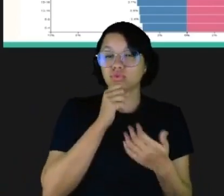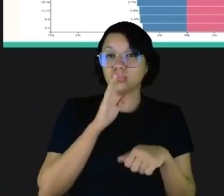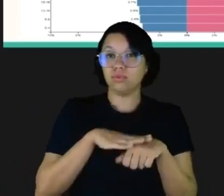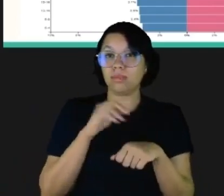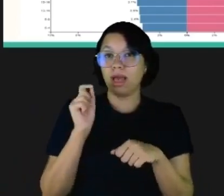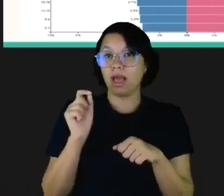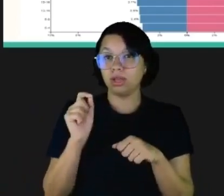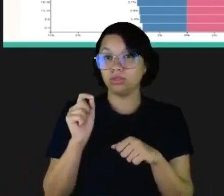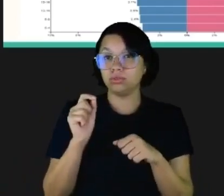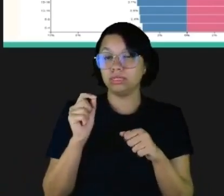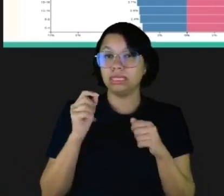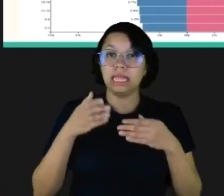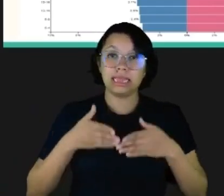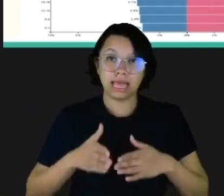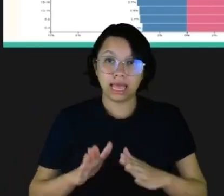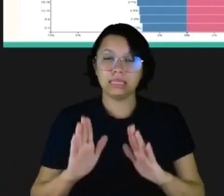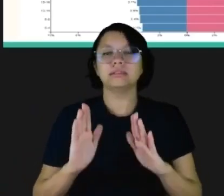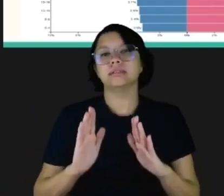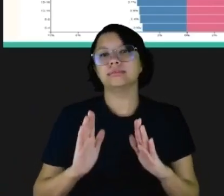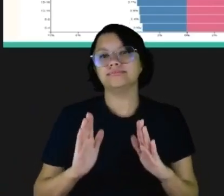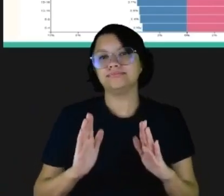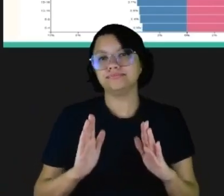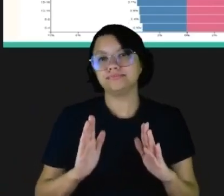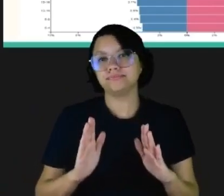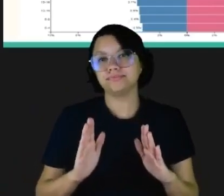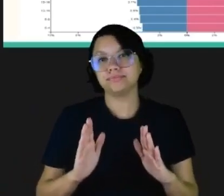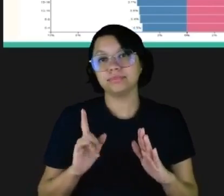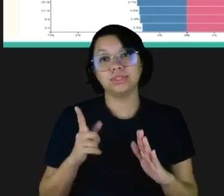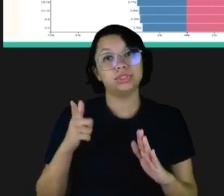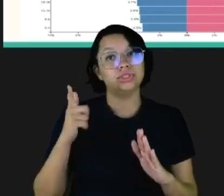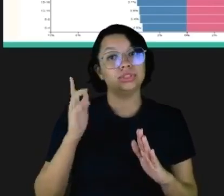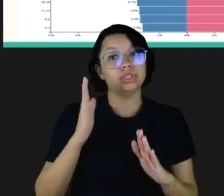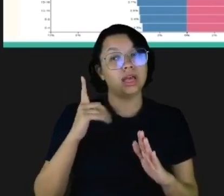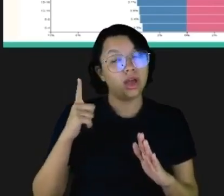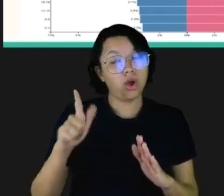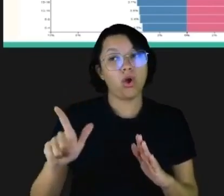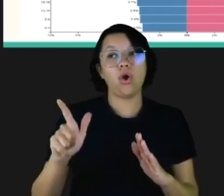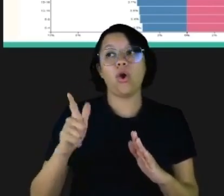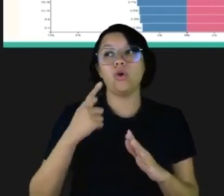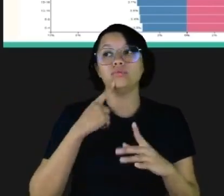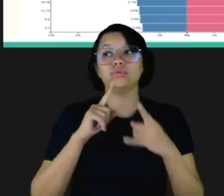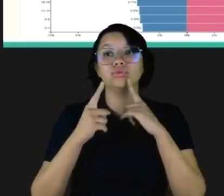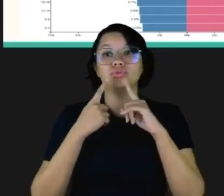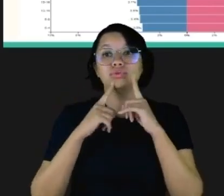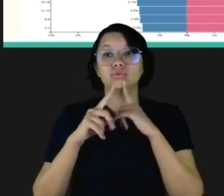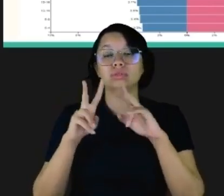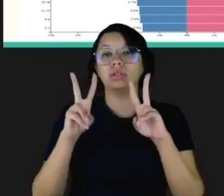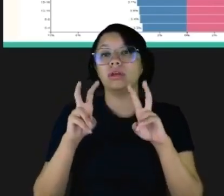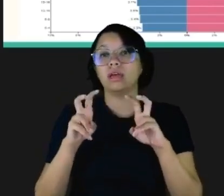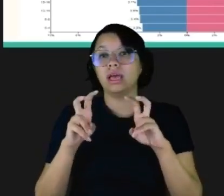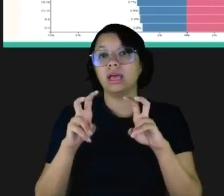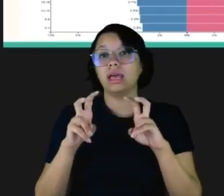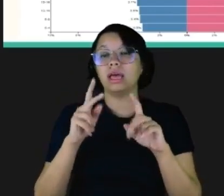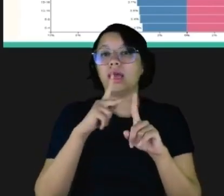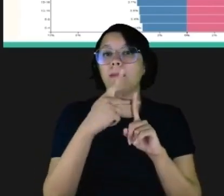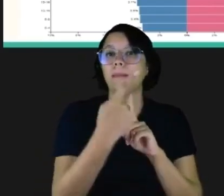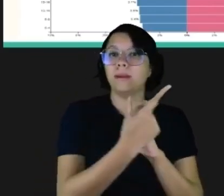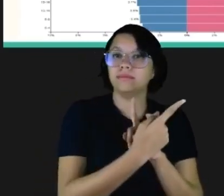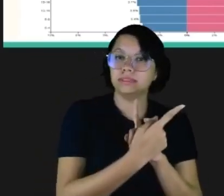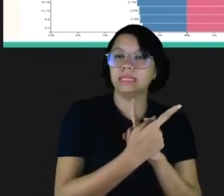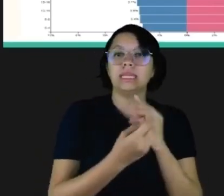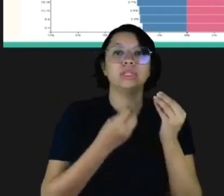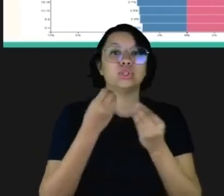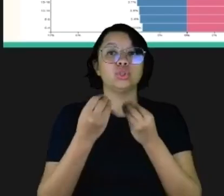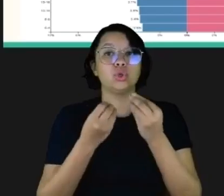e nascendo menos. E aí já é outra discussão, as questões de previdência, de como isso